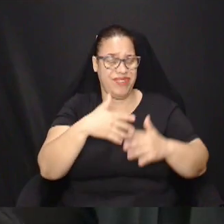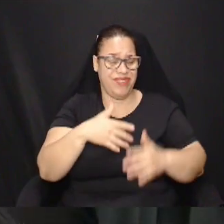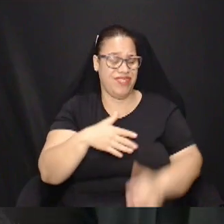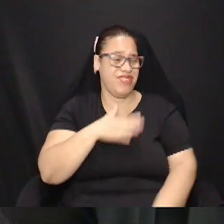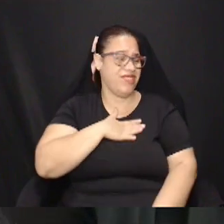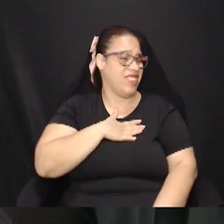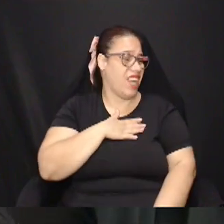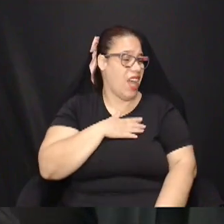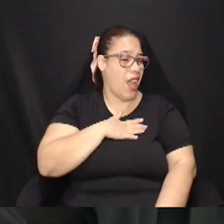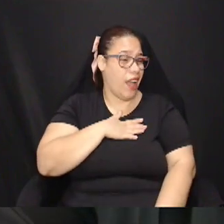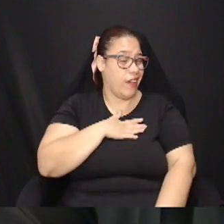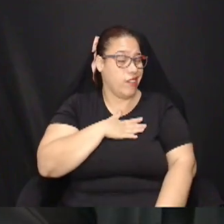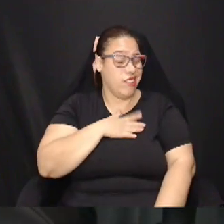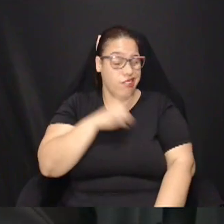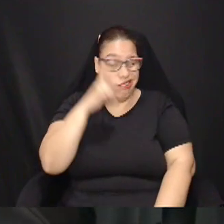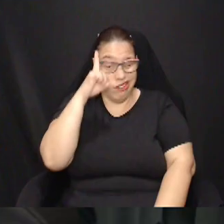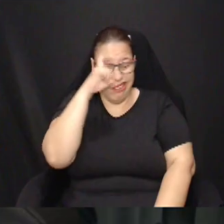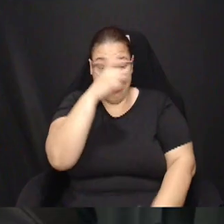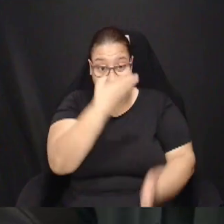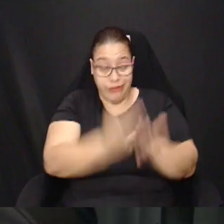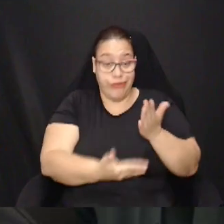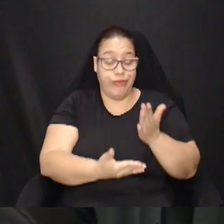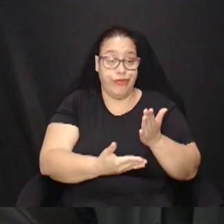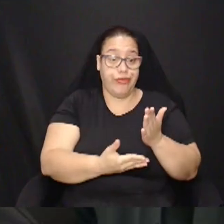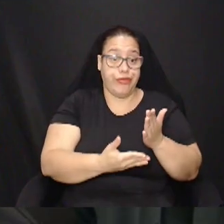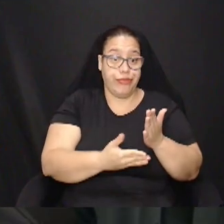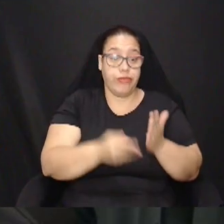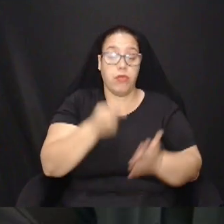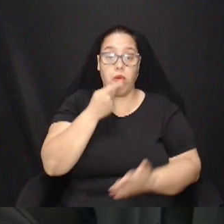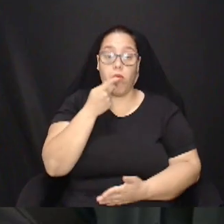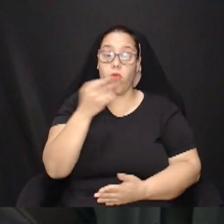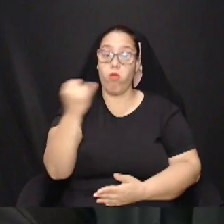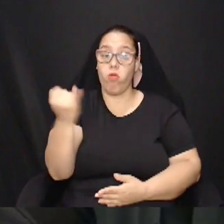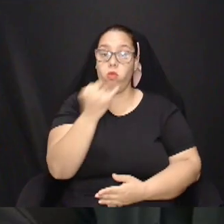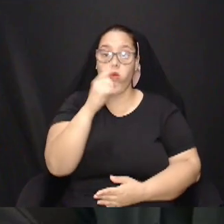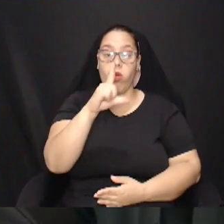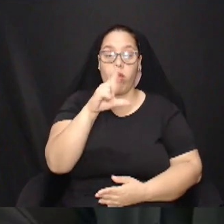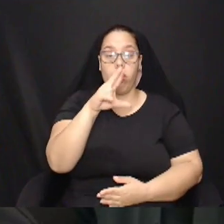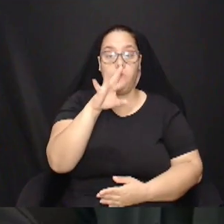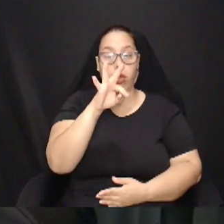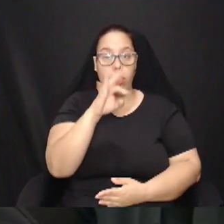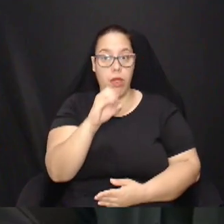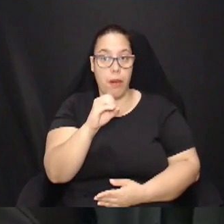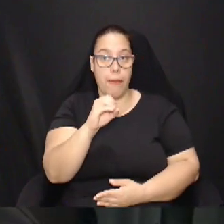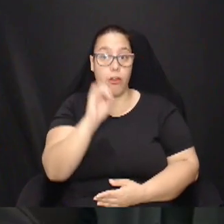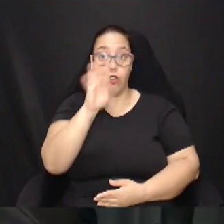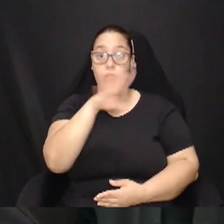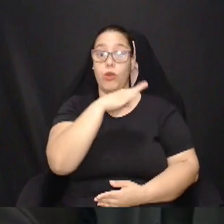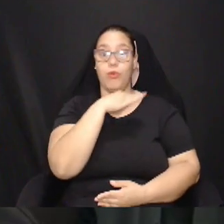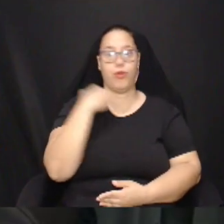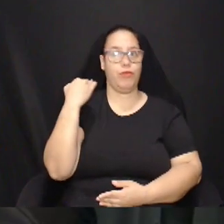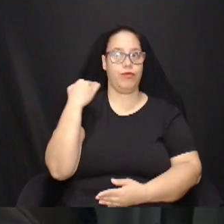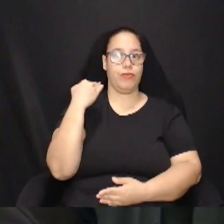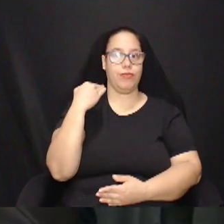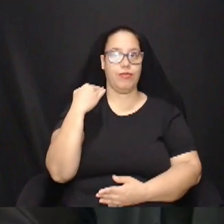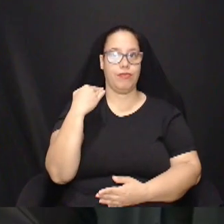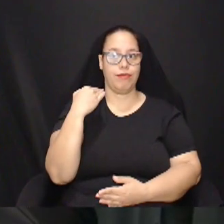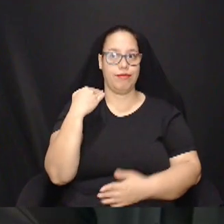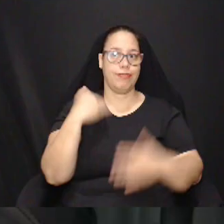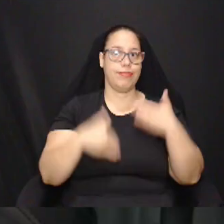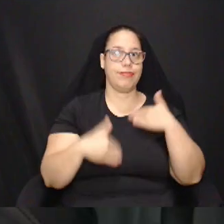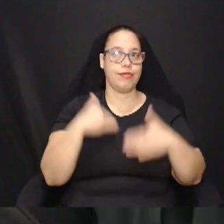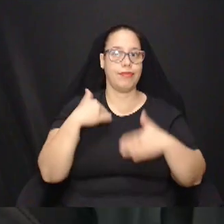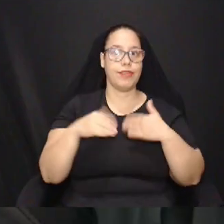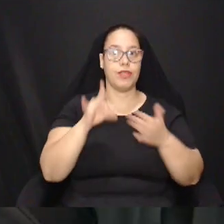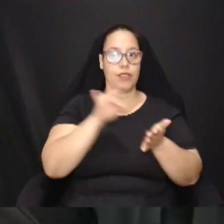E eu acho que aqui é importante a gente desmistificar a ideia de que luto é só luto por morte física, né? Aquela pessoa que de fato não